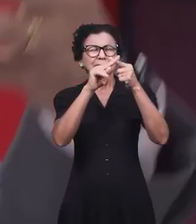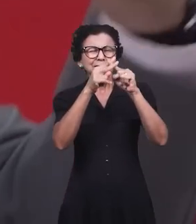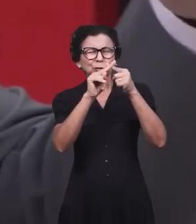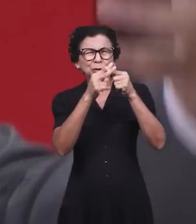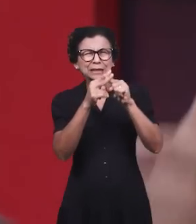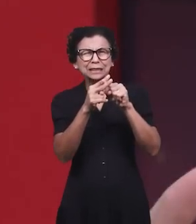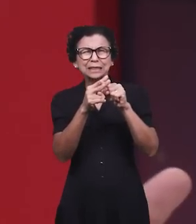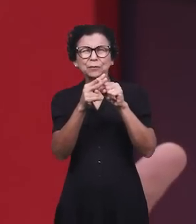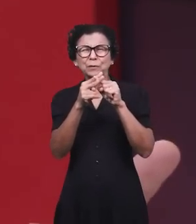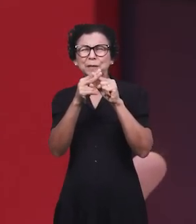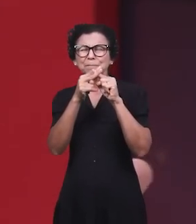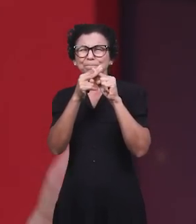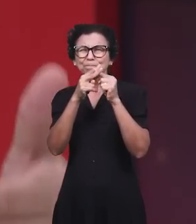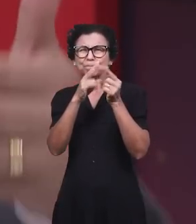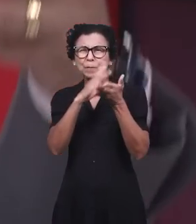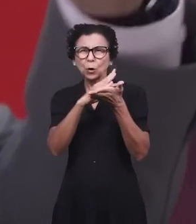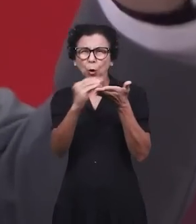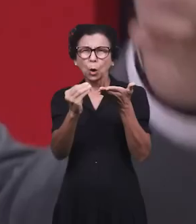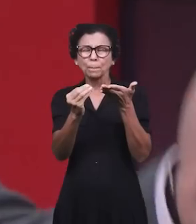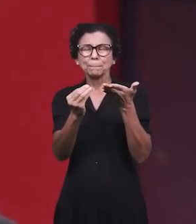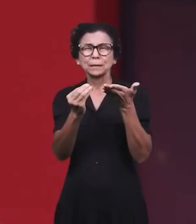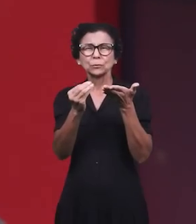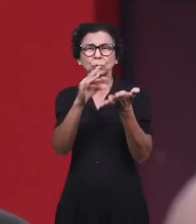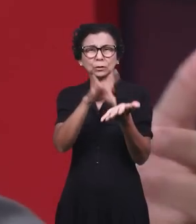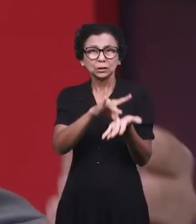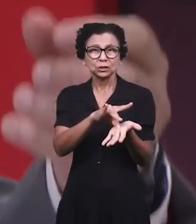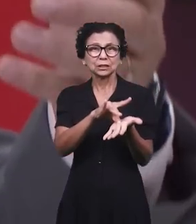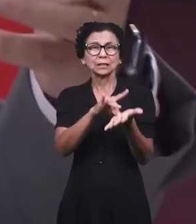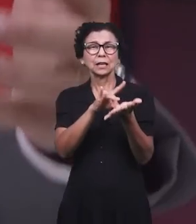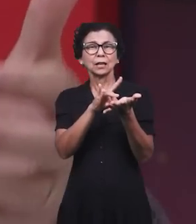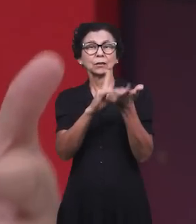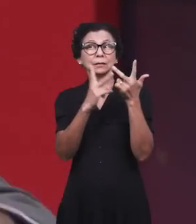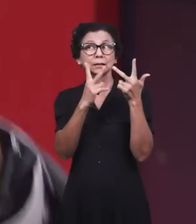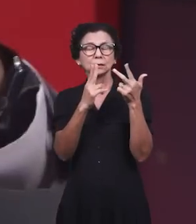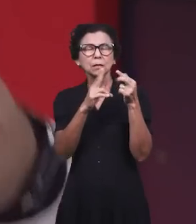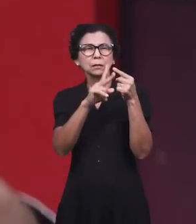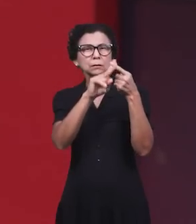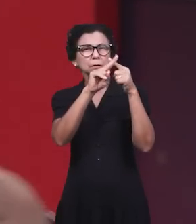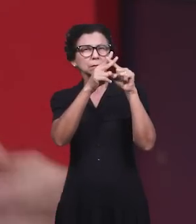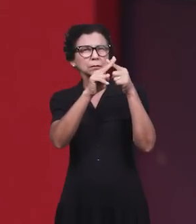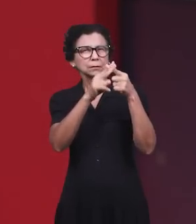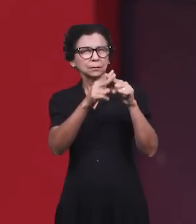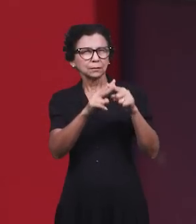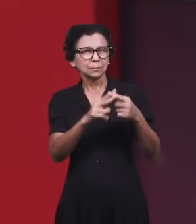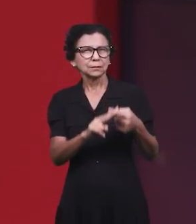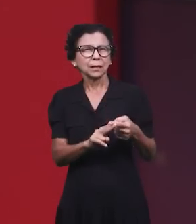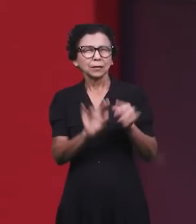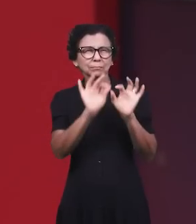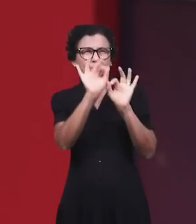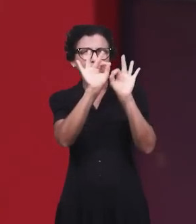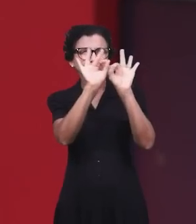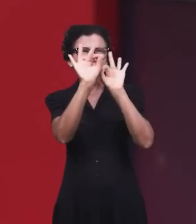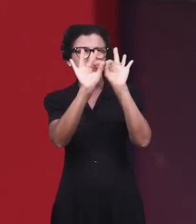você tem uma foto do original, né? E você reconstrói ali, restaura aquela parte